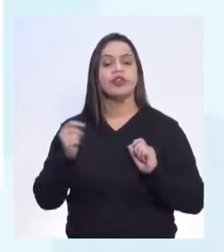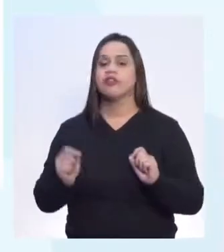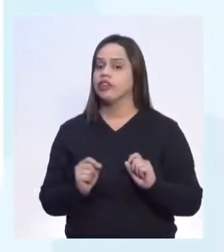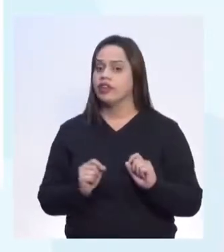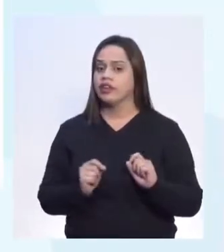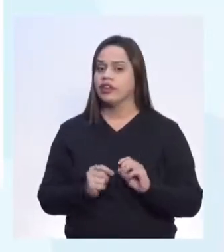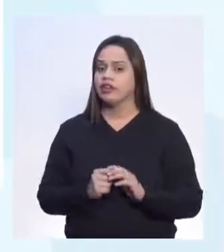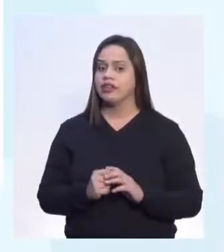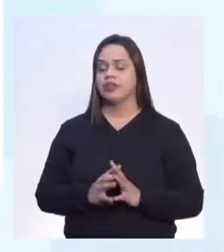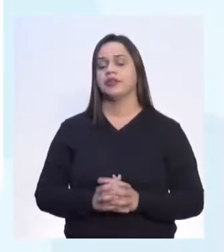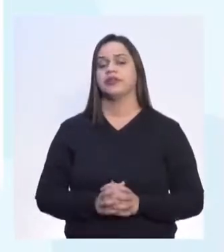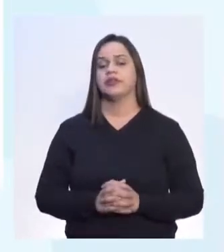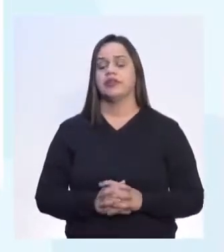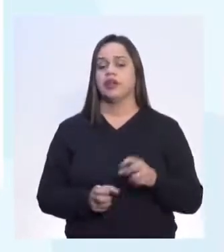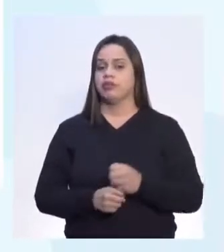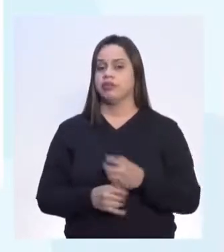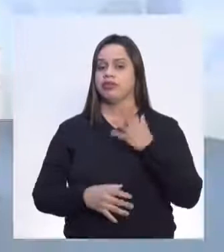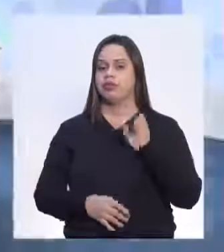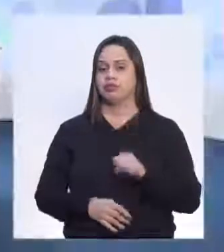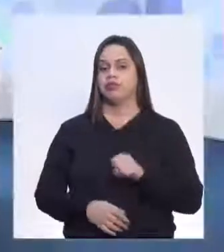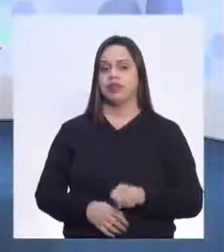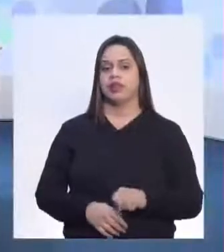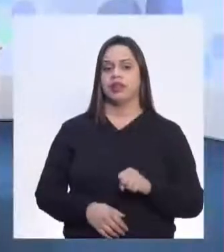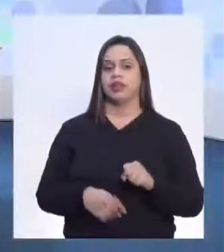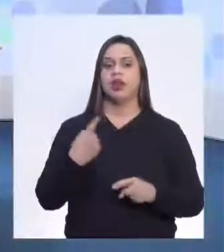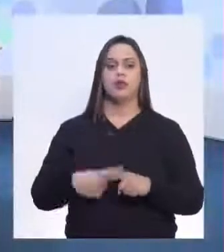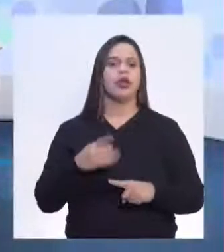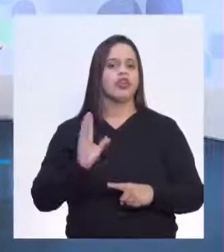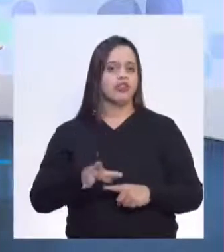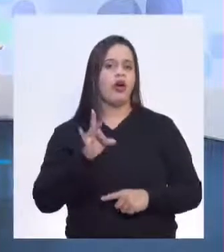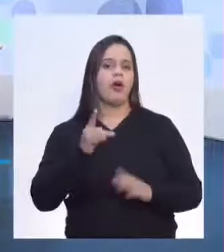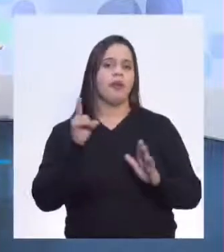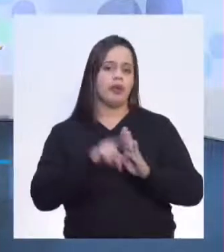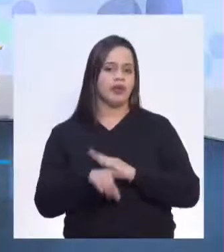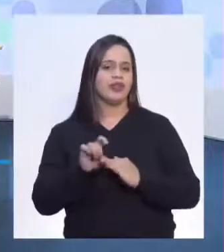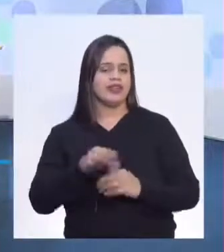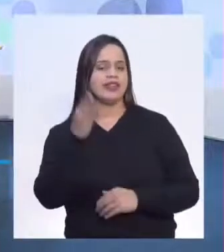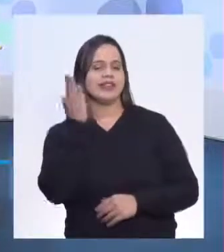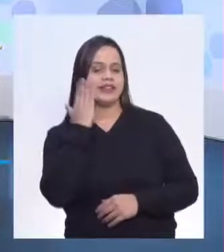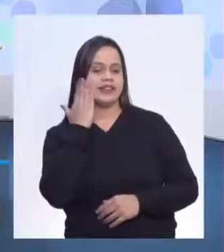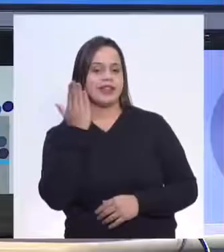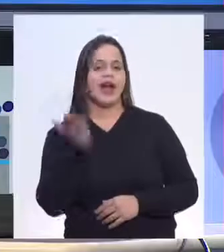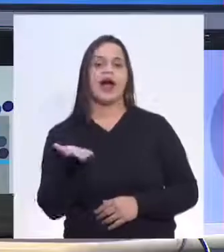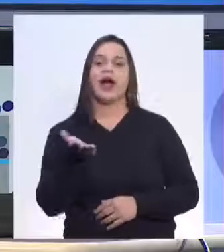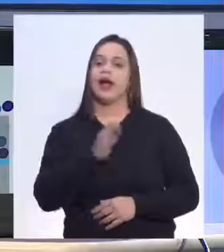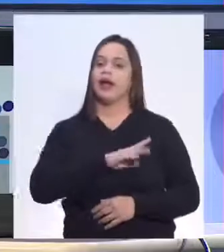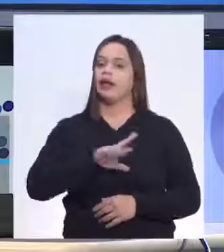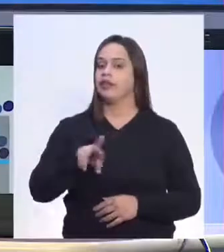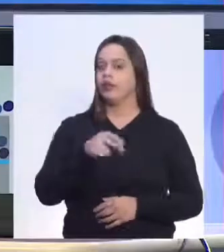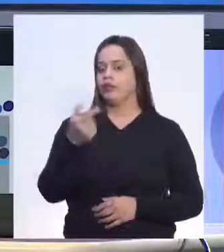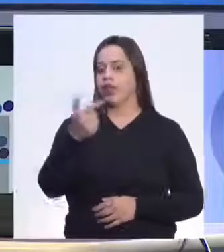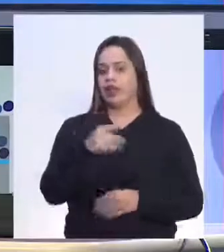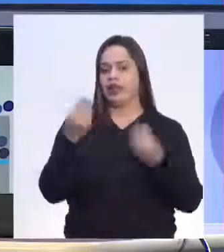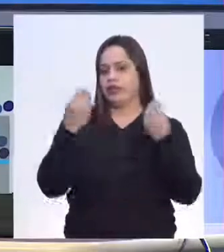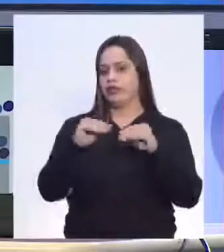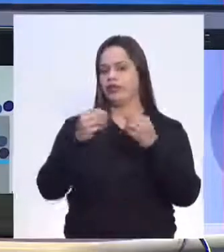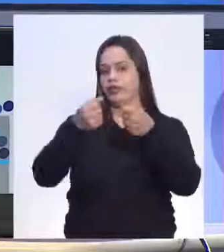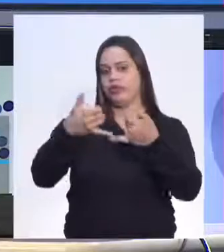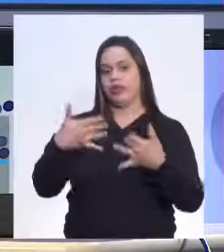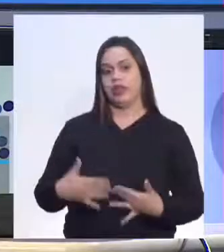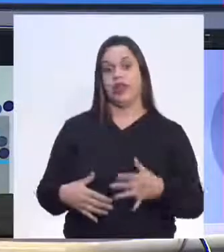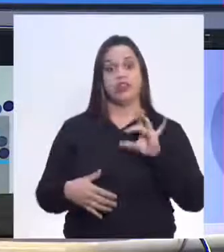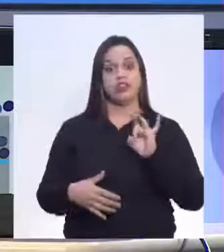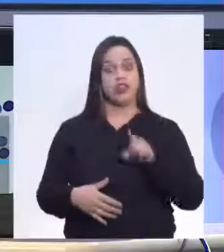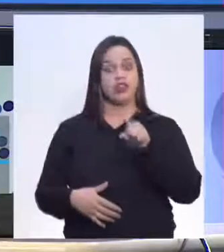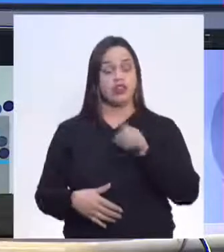Como a gente só perguntou se eles sabem, eles estão colocando sim, não está ali um justifique. Era só para saber se